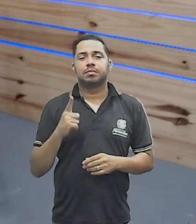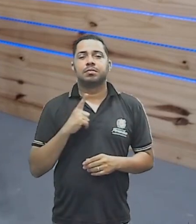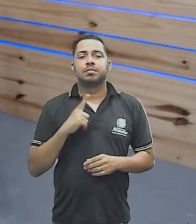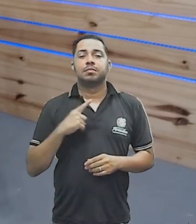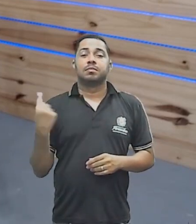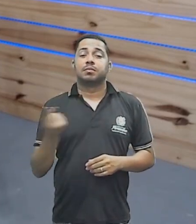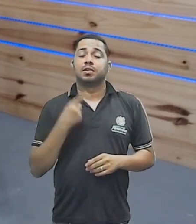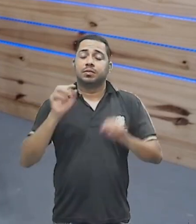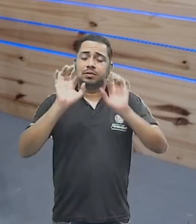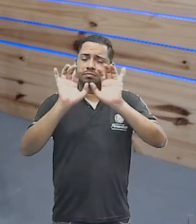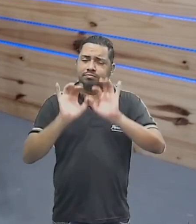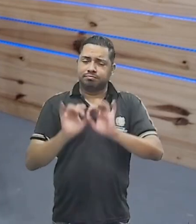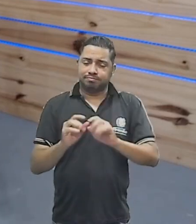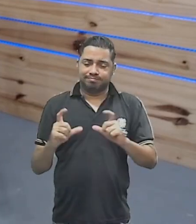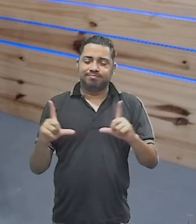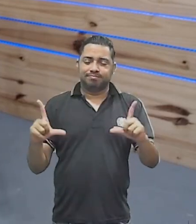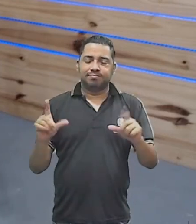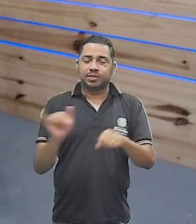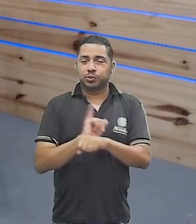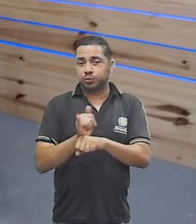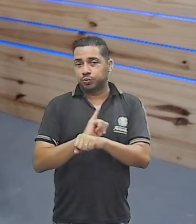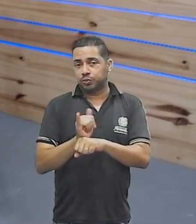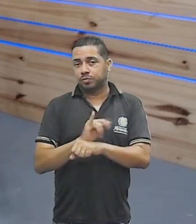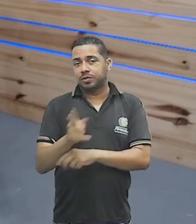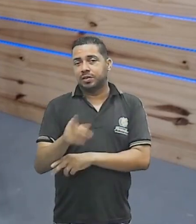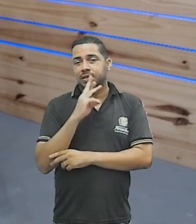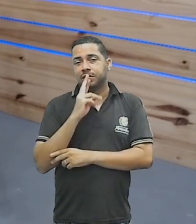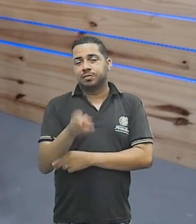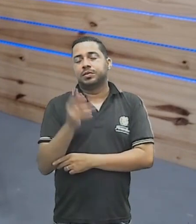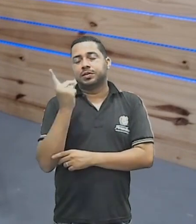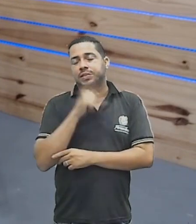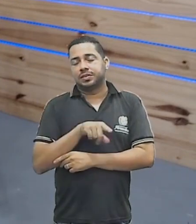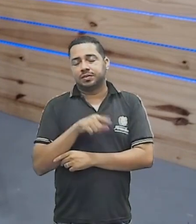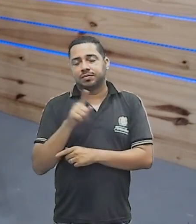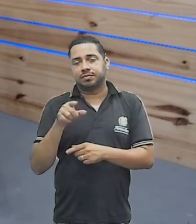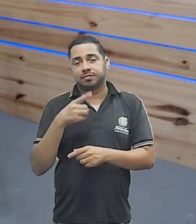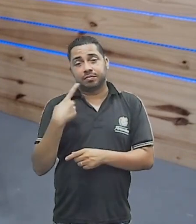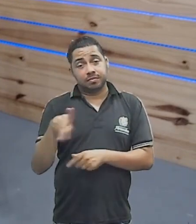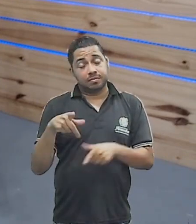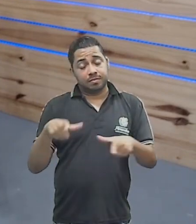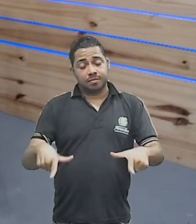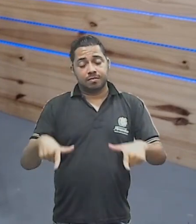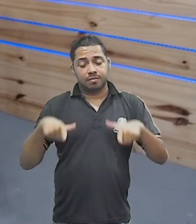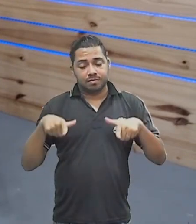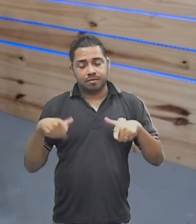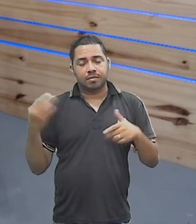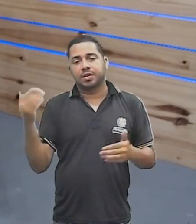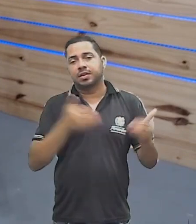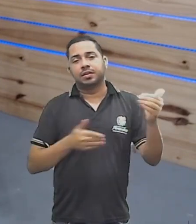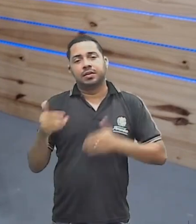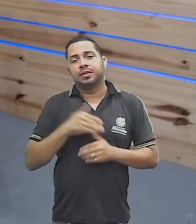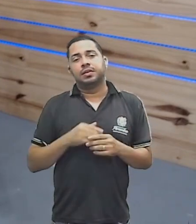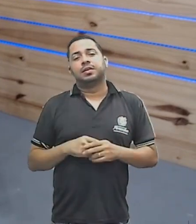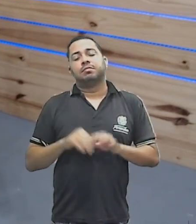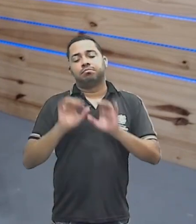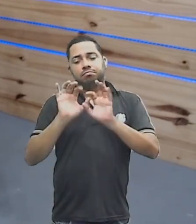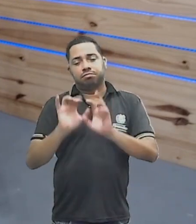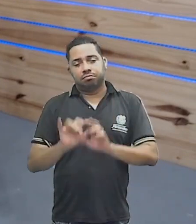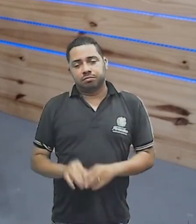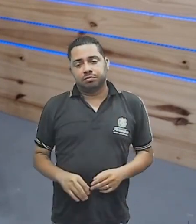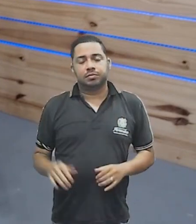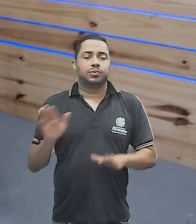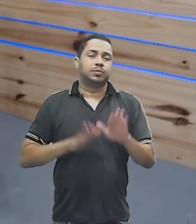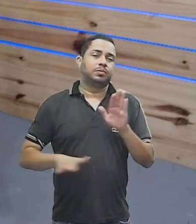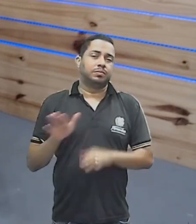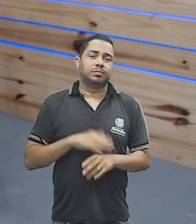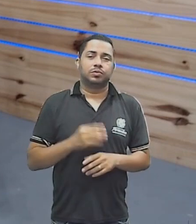nossa descrição aí do YouTube para você responder e garantir o seu certificado. Acesse esse link, preencha as informações com muito cuidado,